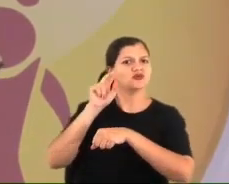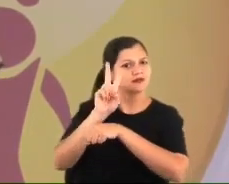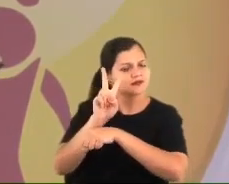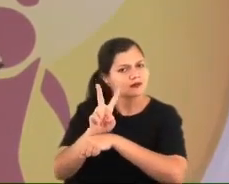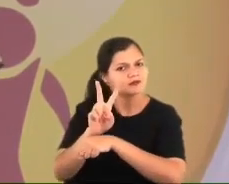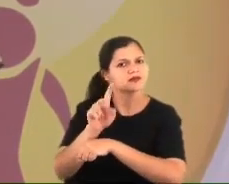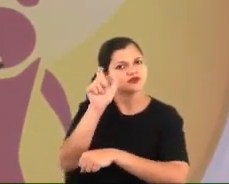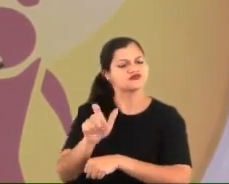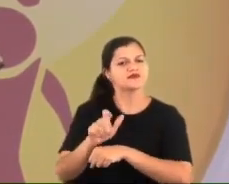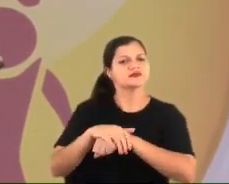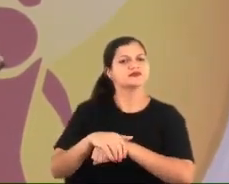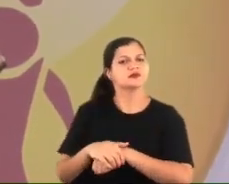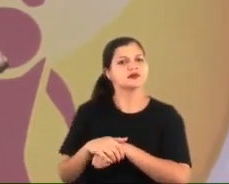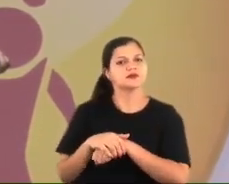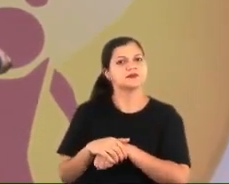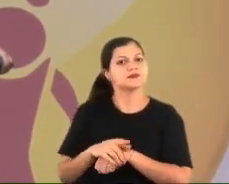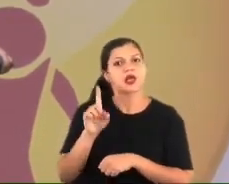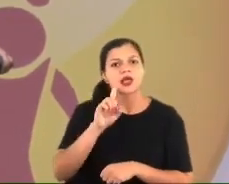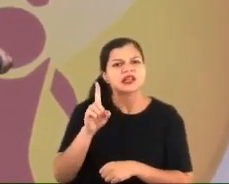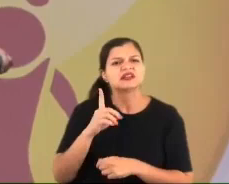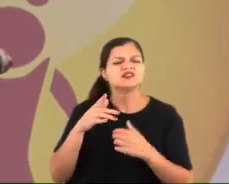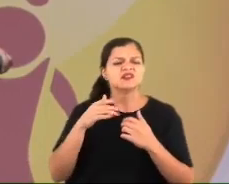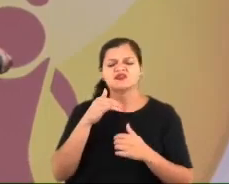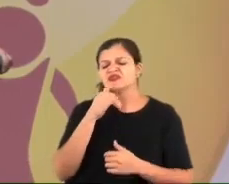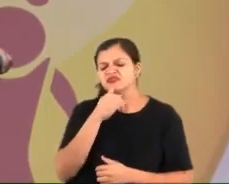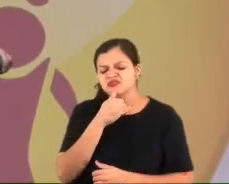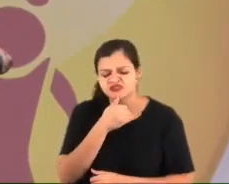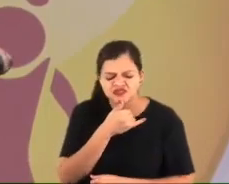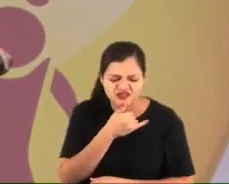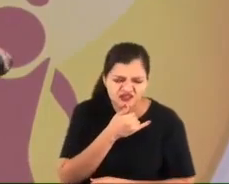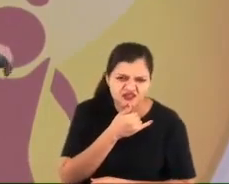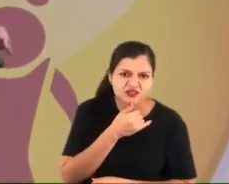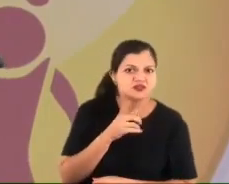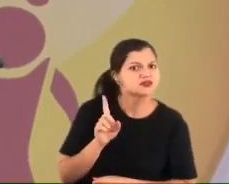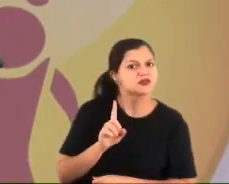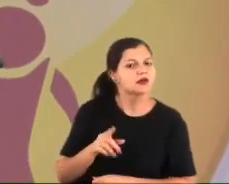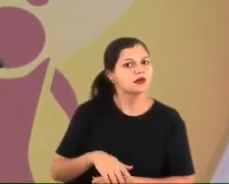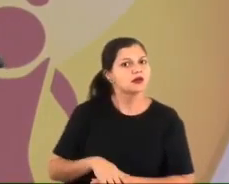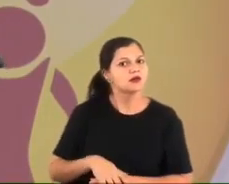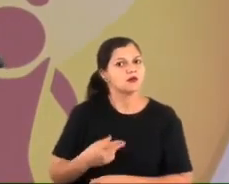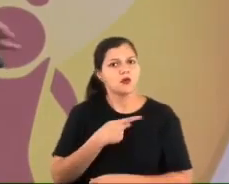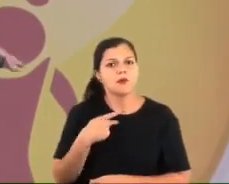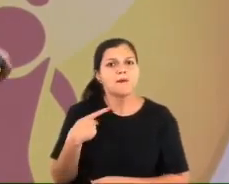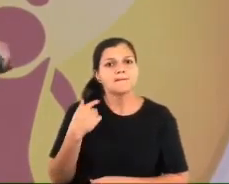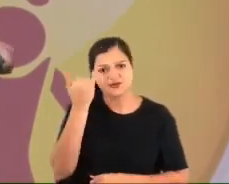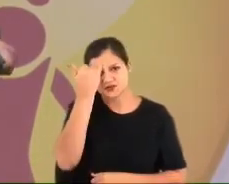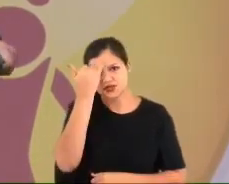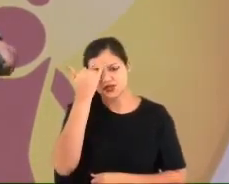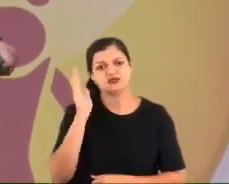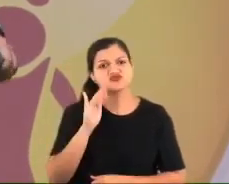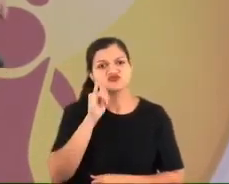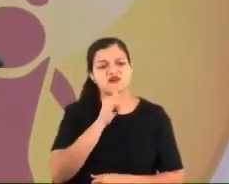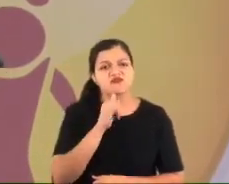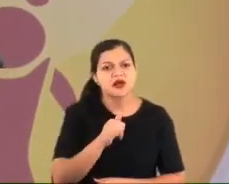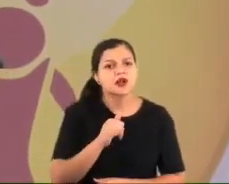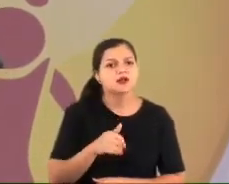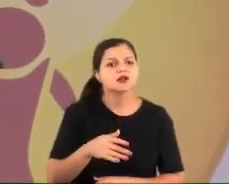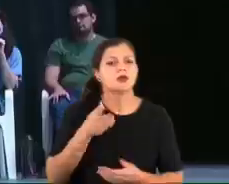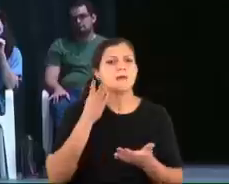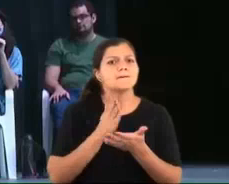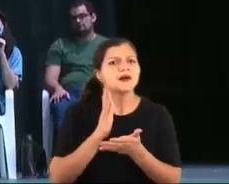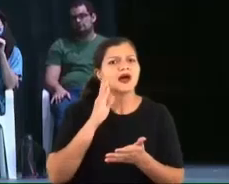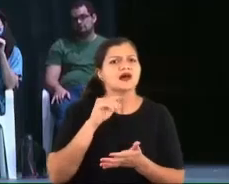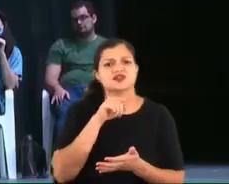próximo. Não desanime. Ainda agora o pastor falou, pare de ficar só querendo